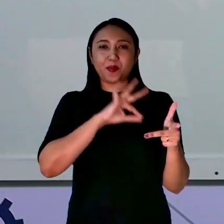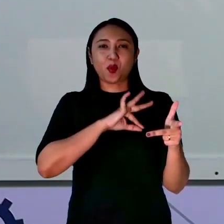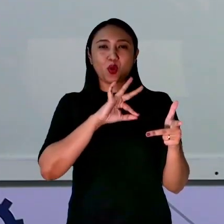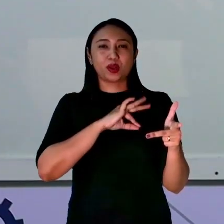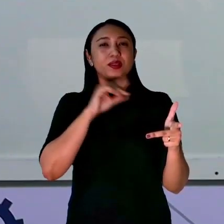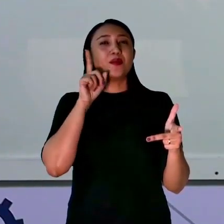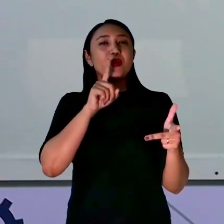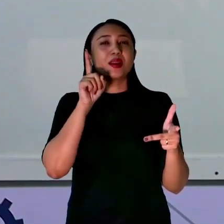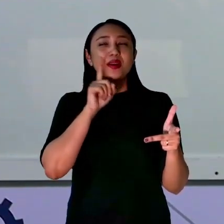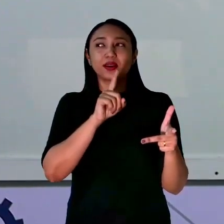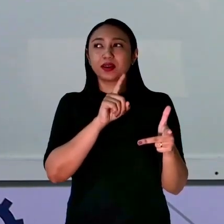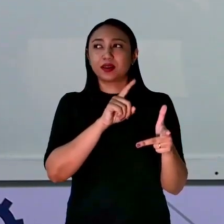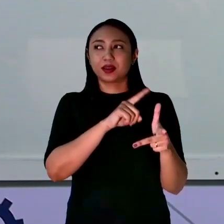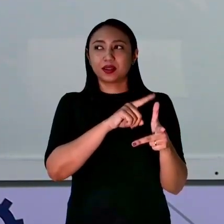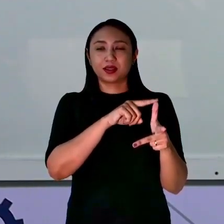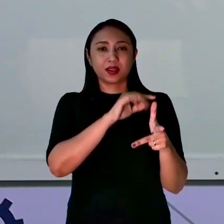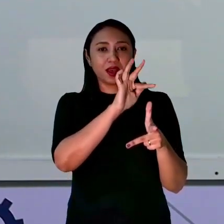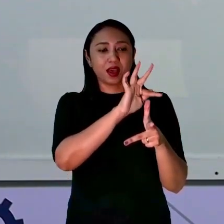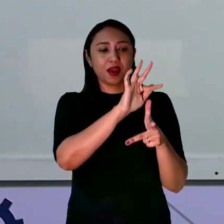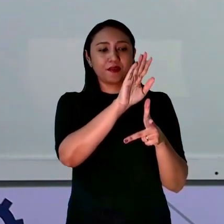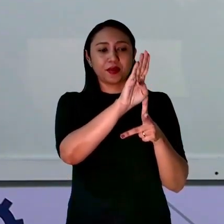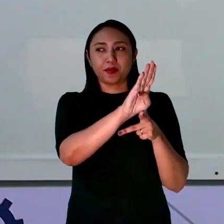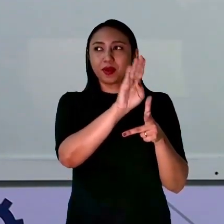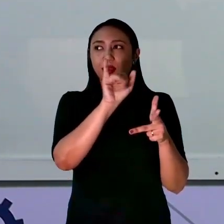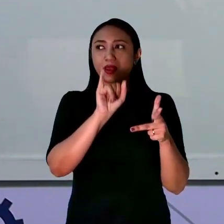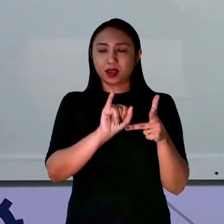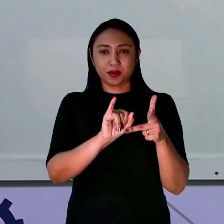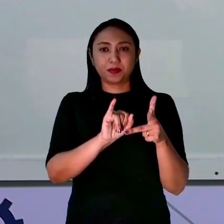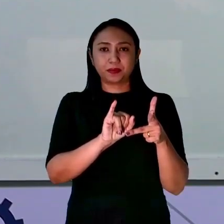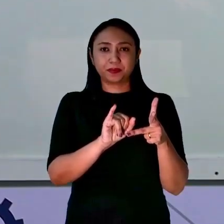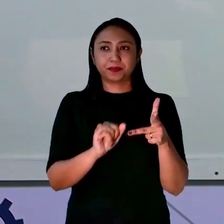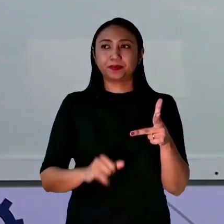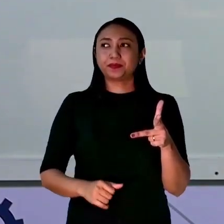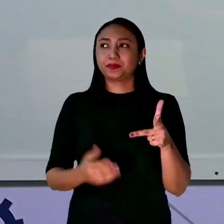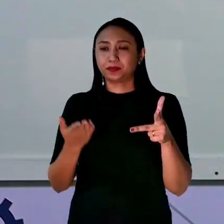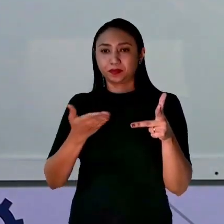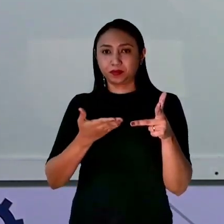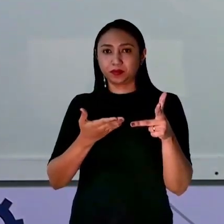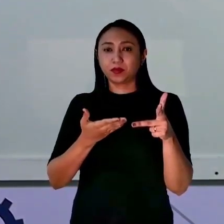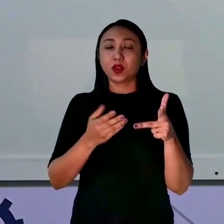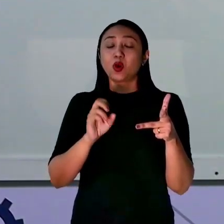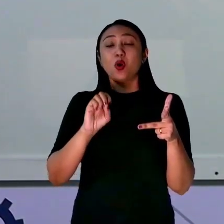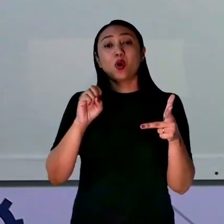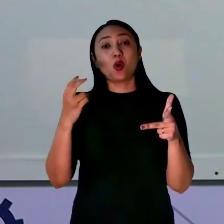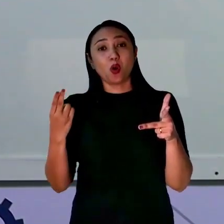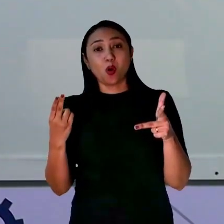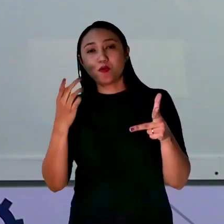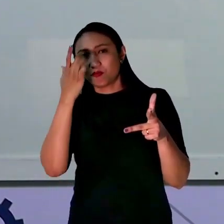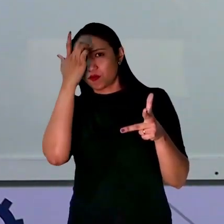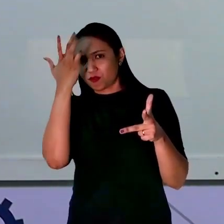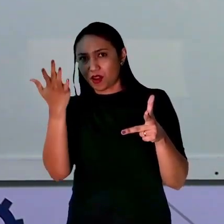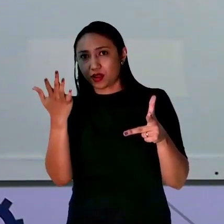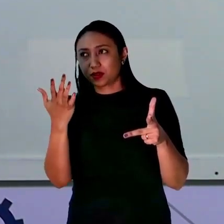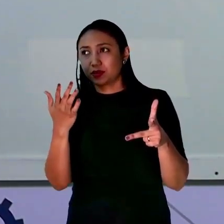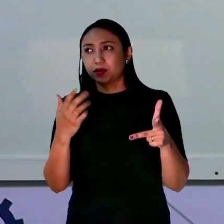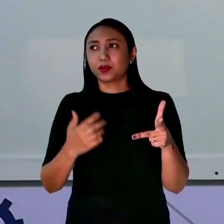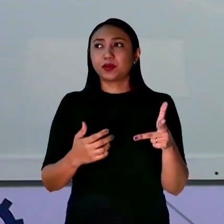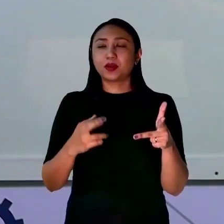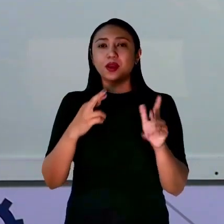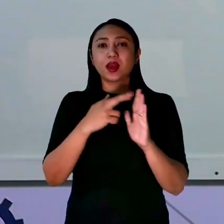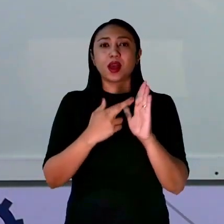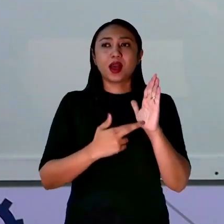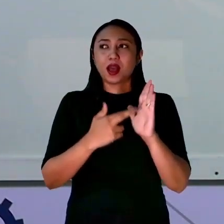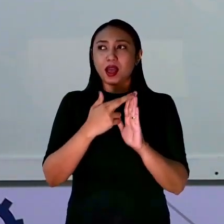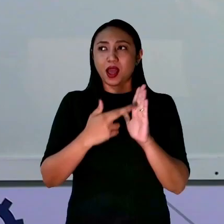ó. Polícia Norte-Americana, FBI, tá bom? Aí você pode fazer. Ou então, o mais fácil é usar a regra